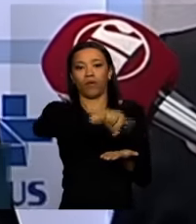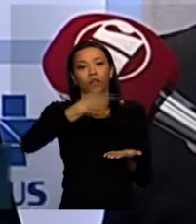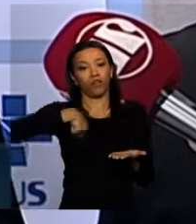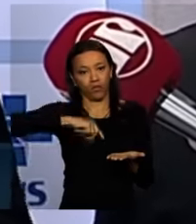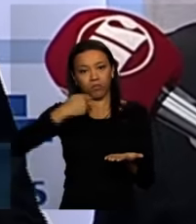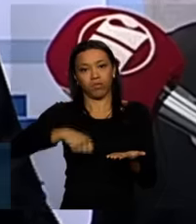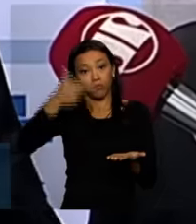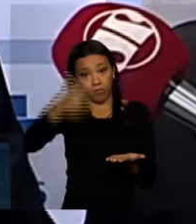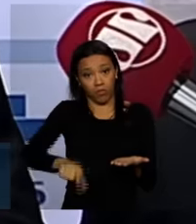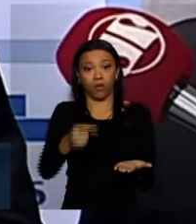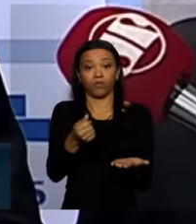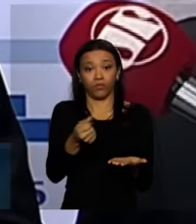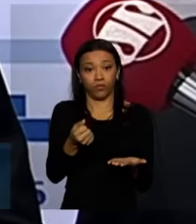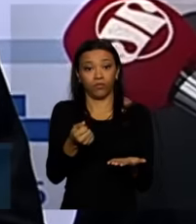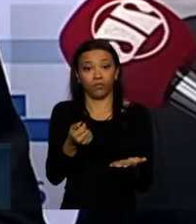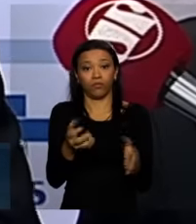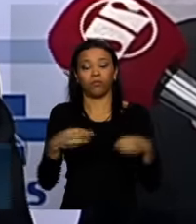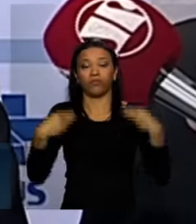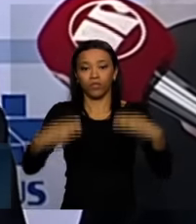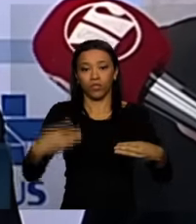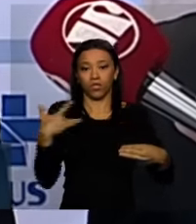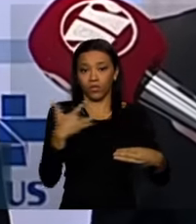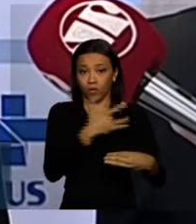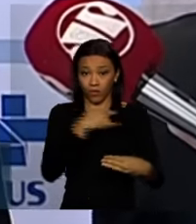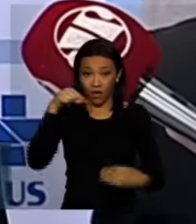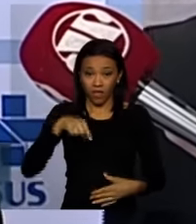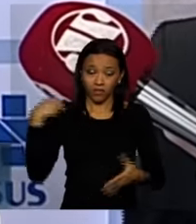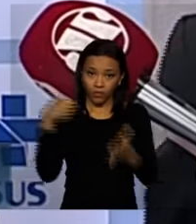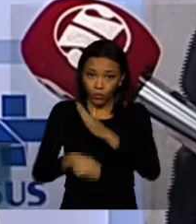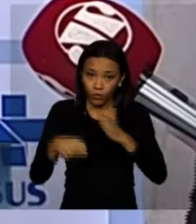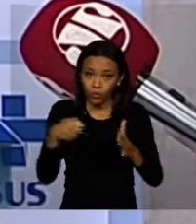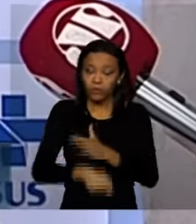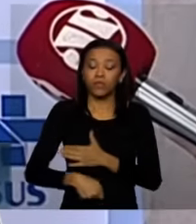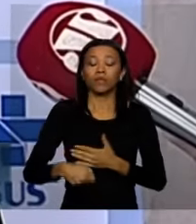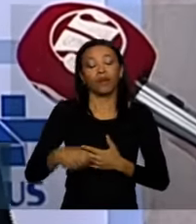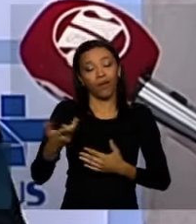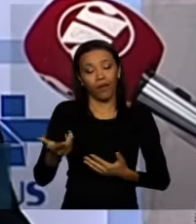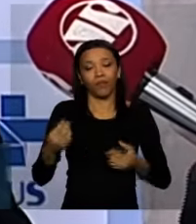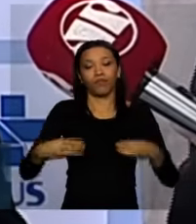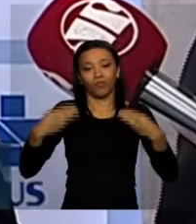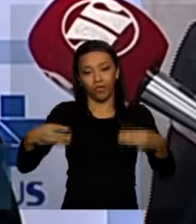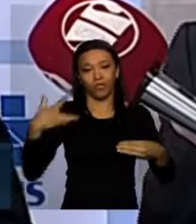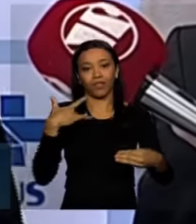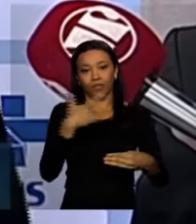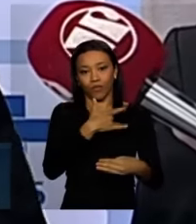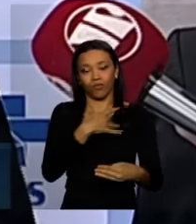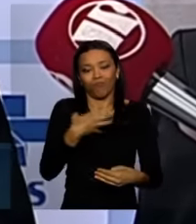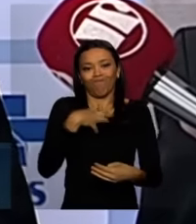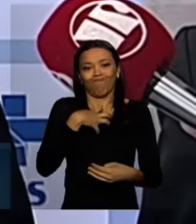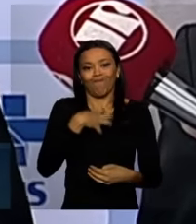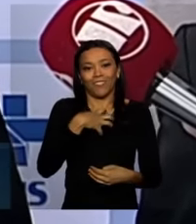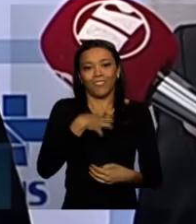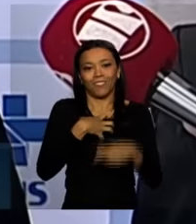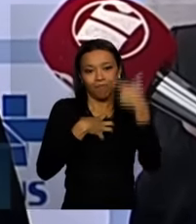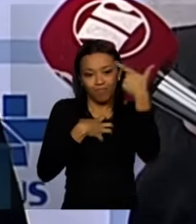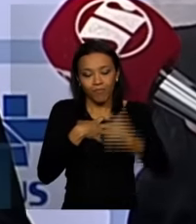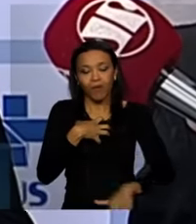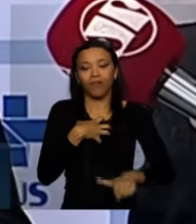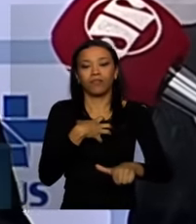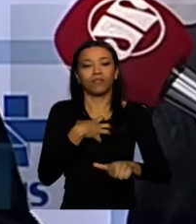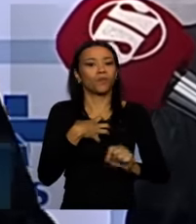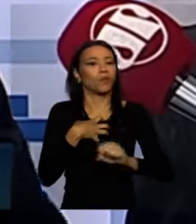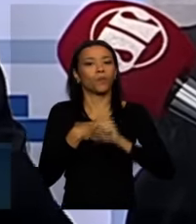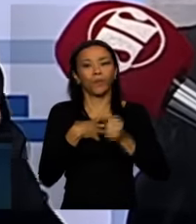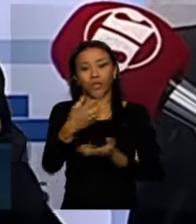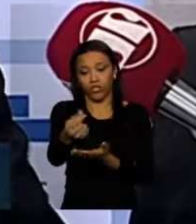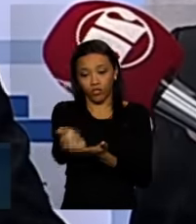recursos e essa luta é uma luta que o ministério da saúde tem a obrigação de empreender Para